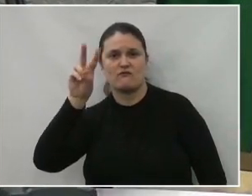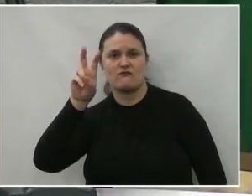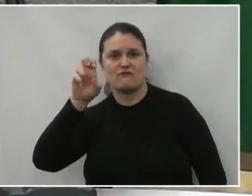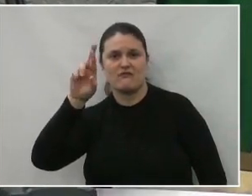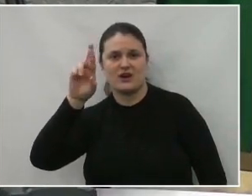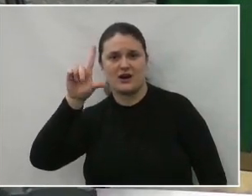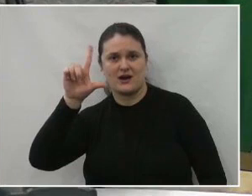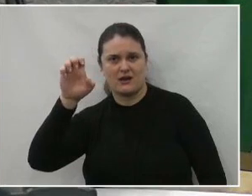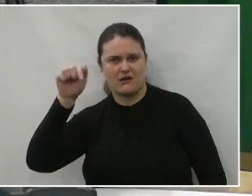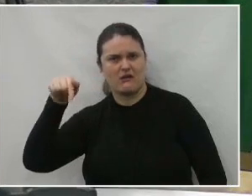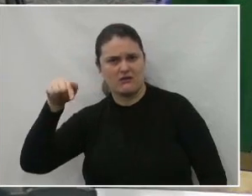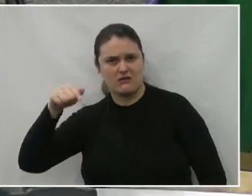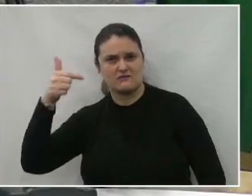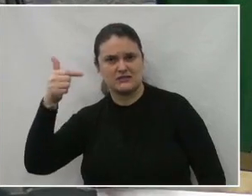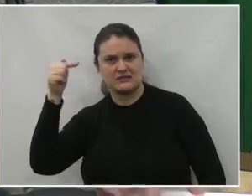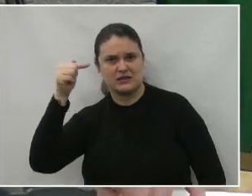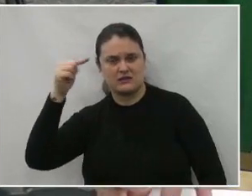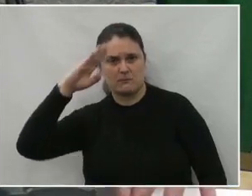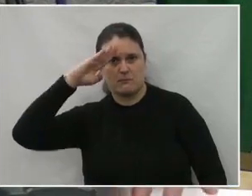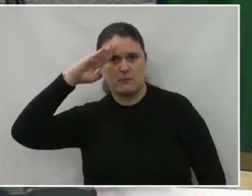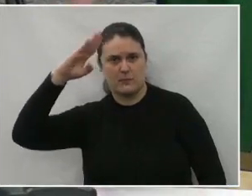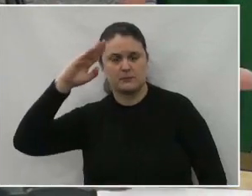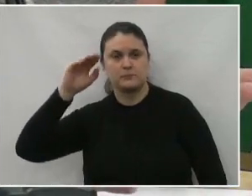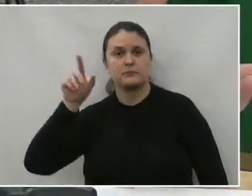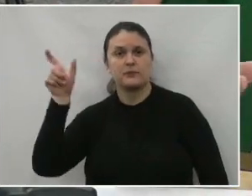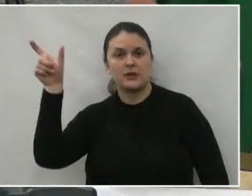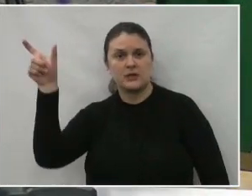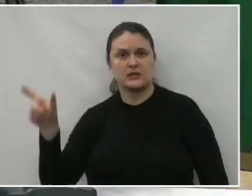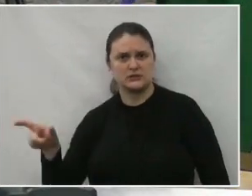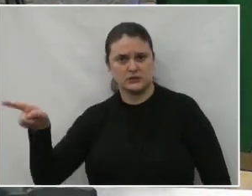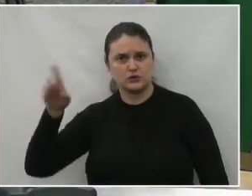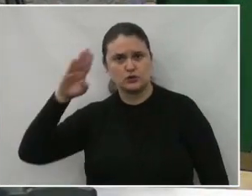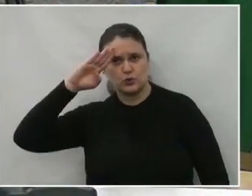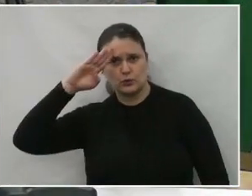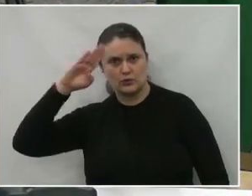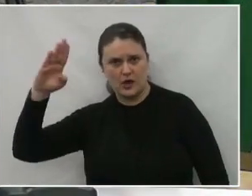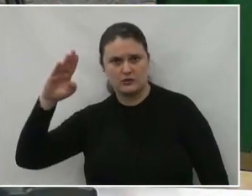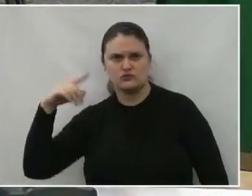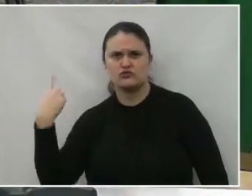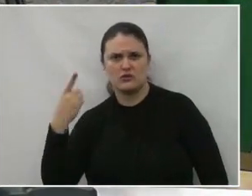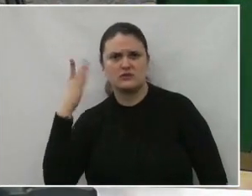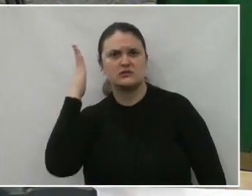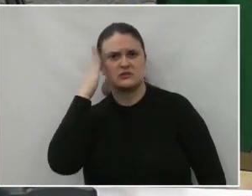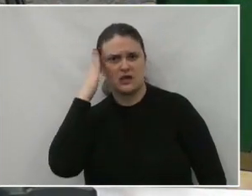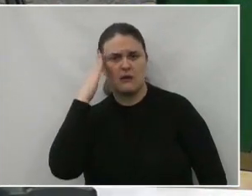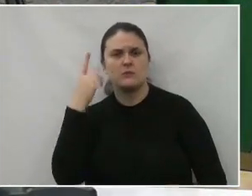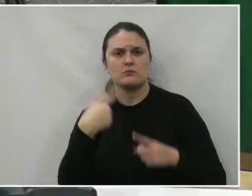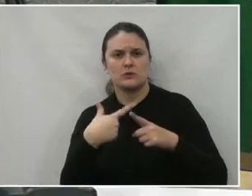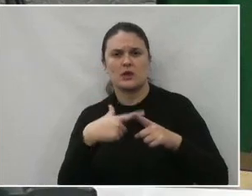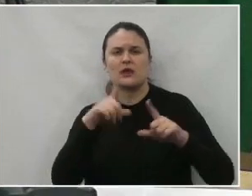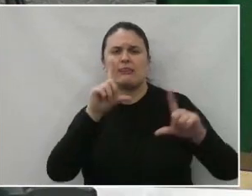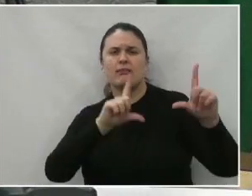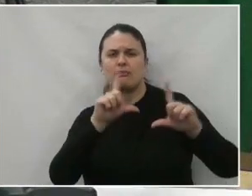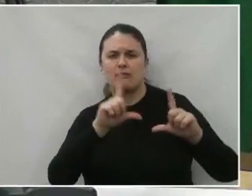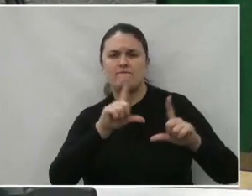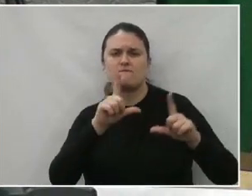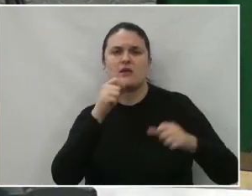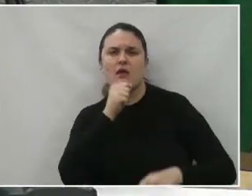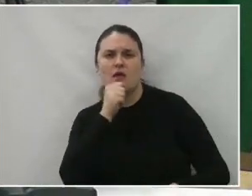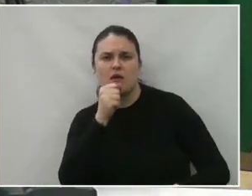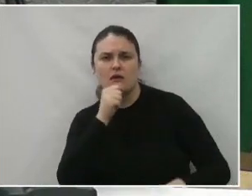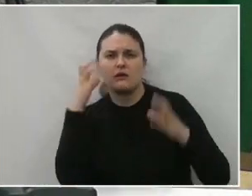do 27º Batalhão, o qual, como todos nós aqui temos conhecimento, através da mídia local e da imprensa